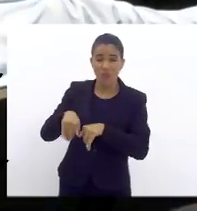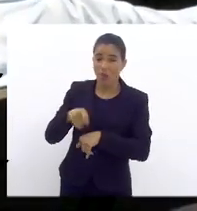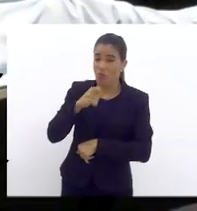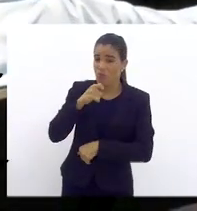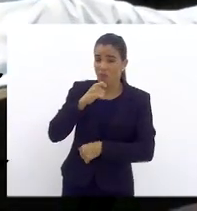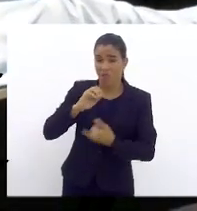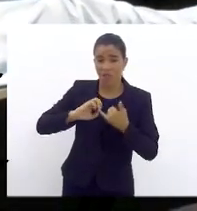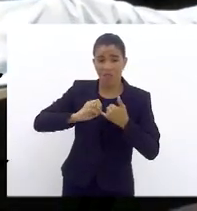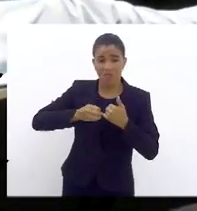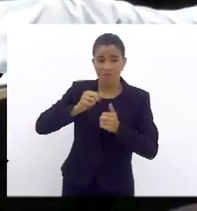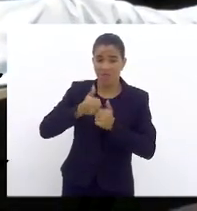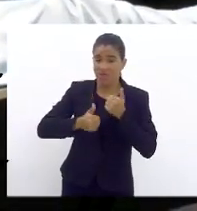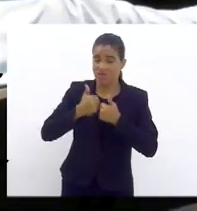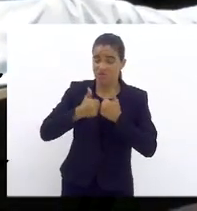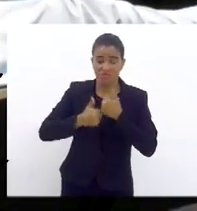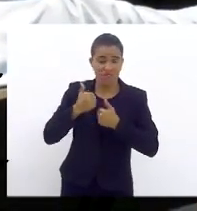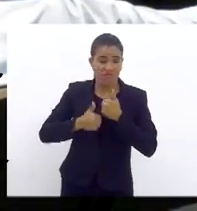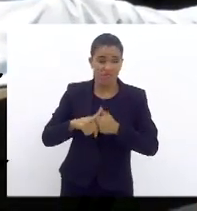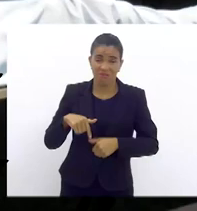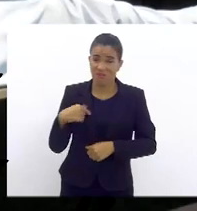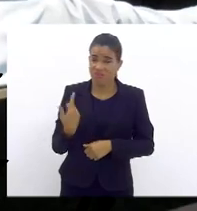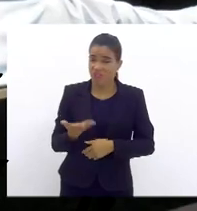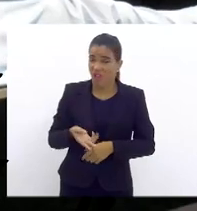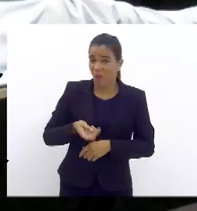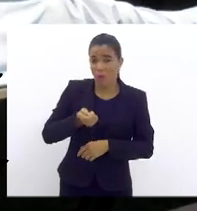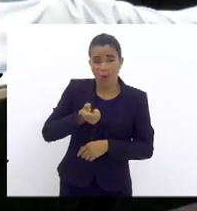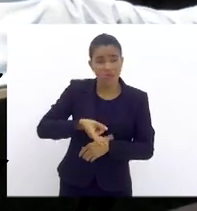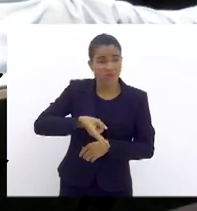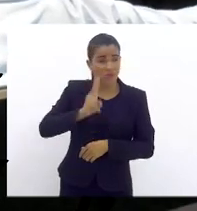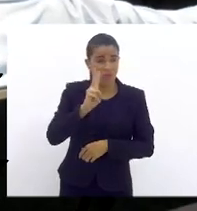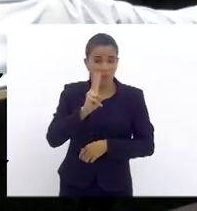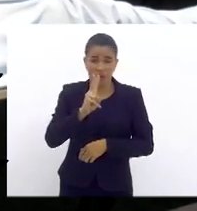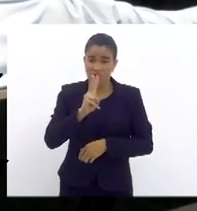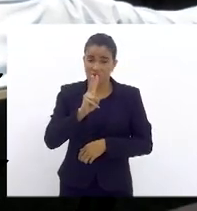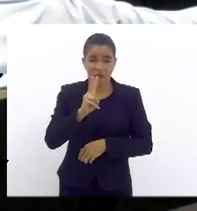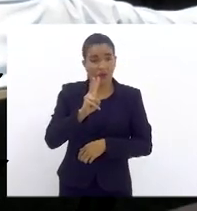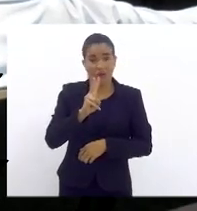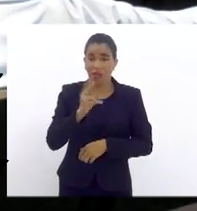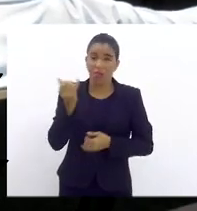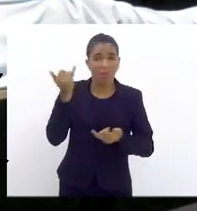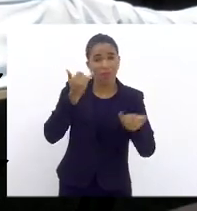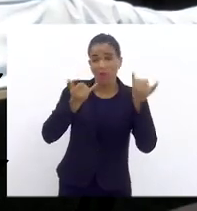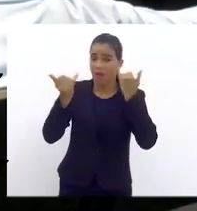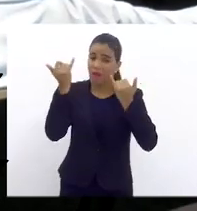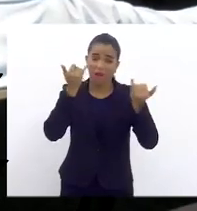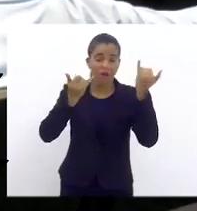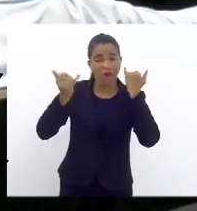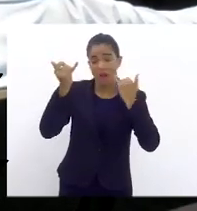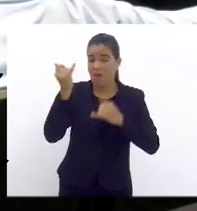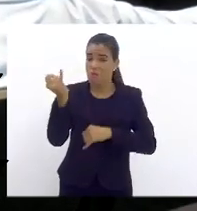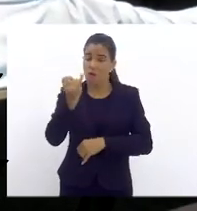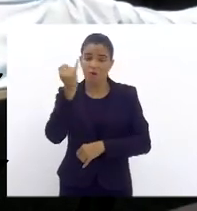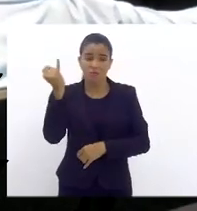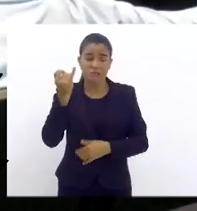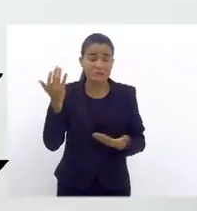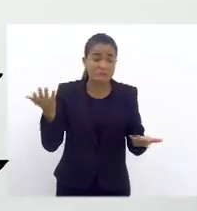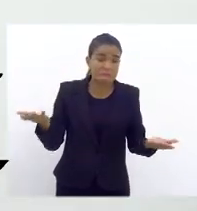para a gente comer então a gente está aqui já vai dar duas horas ouvindo coisas muito importantes